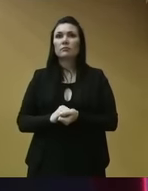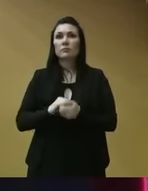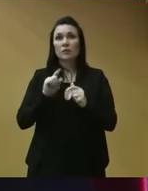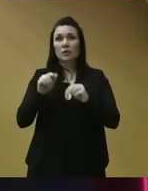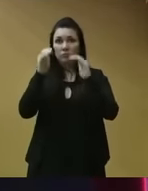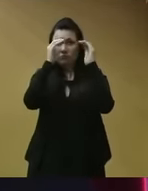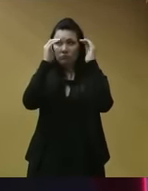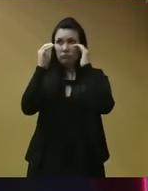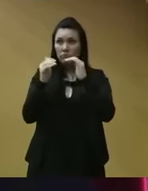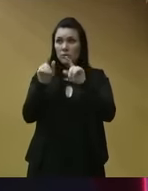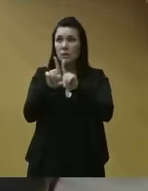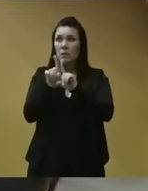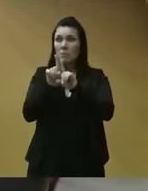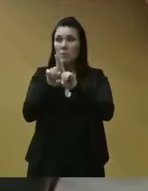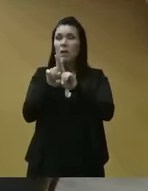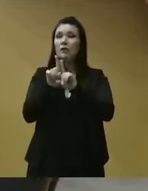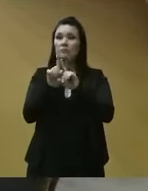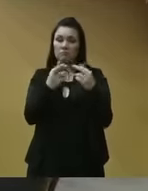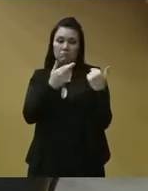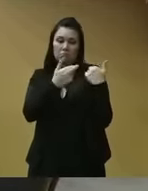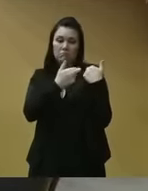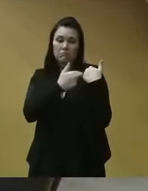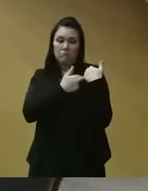responsabilidade e respeito às diferenças,